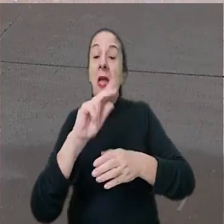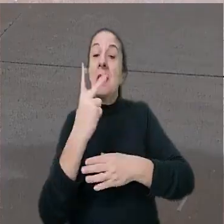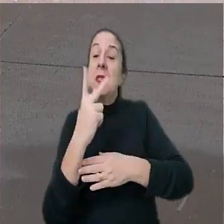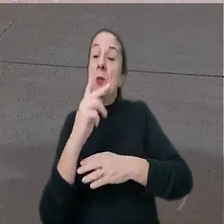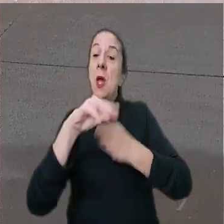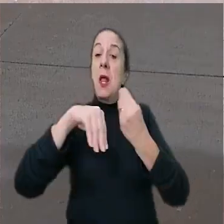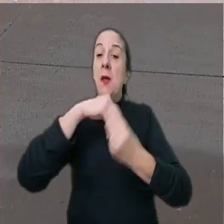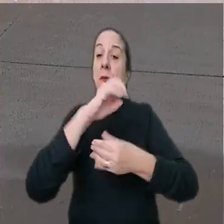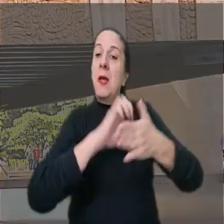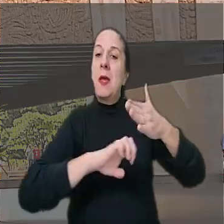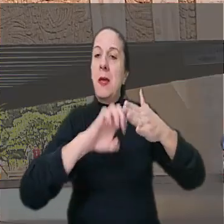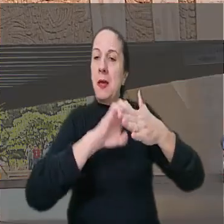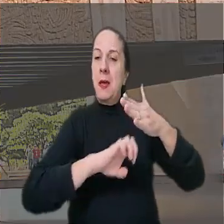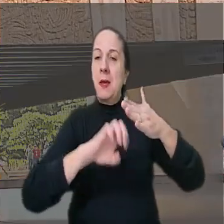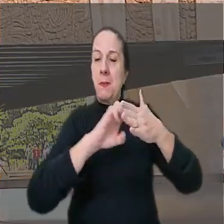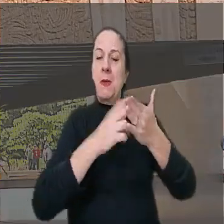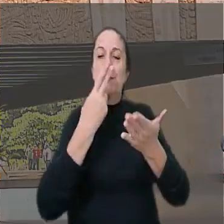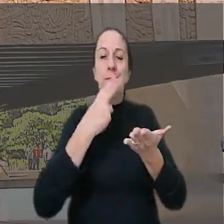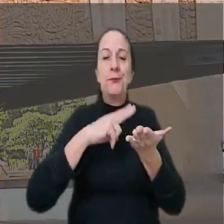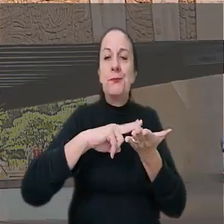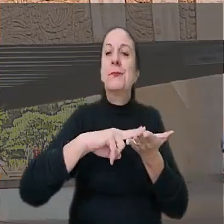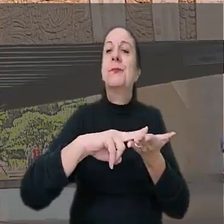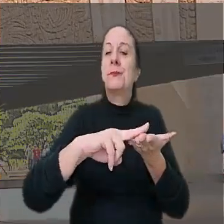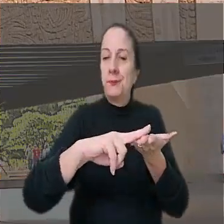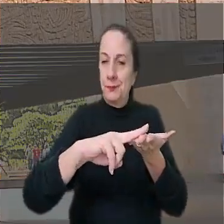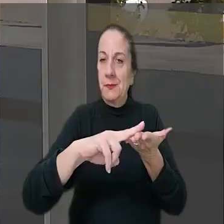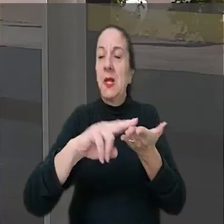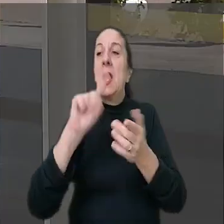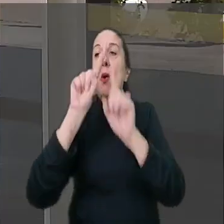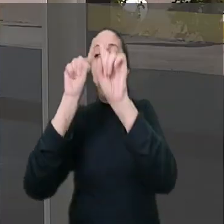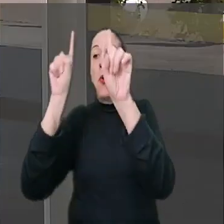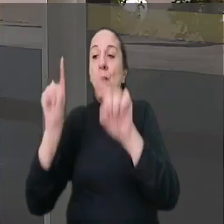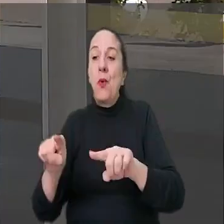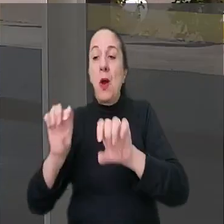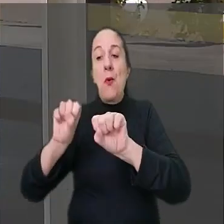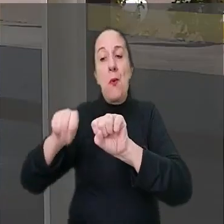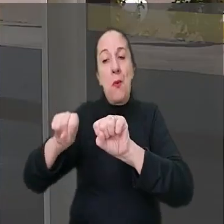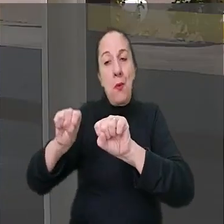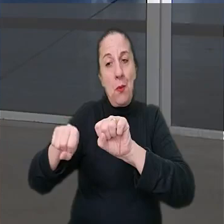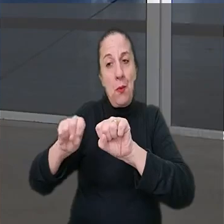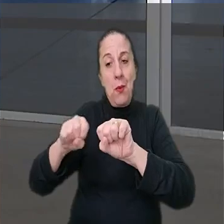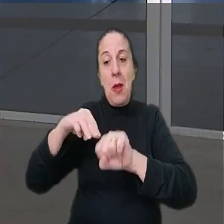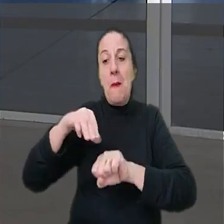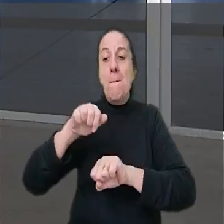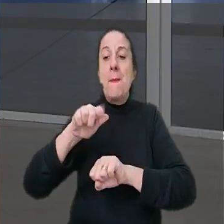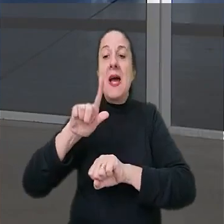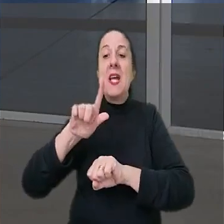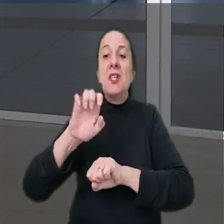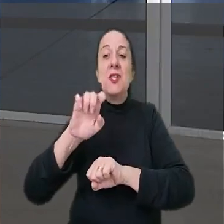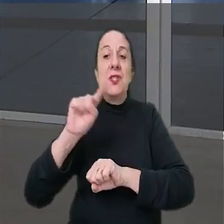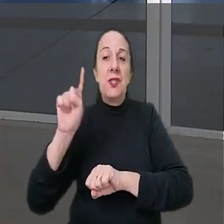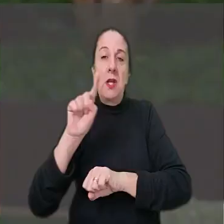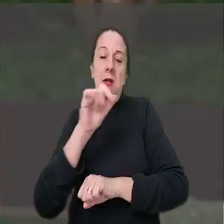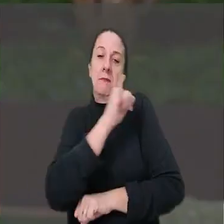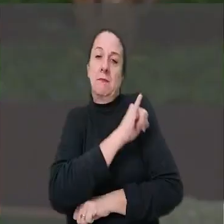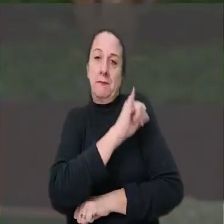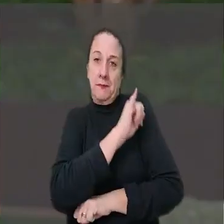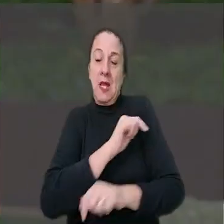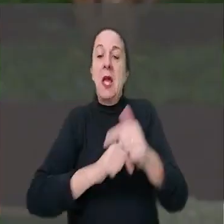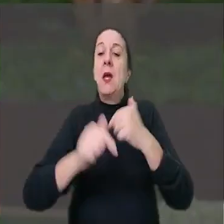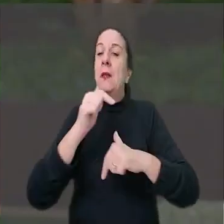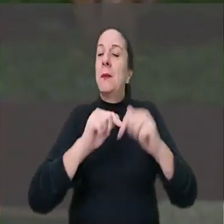O caso envolveu a empresa brasileira de Correios e Telégrafos e um carteiro motociclista de Magé, no Rio de Janeiro.